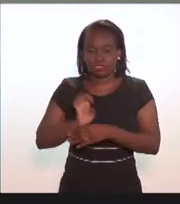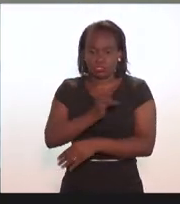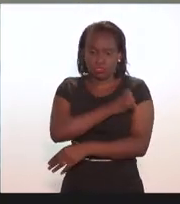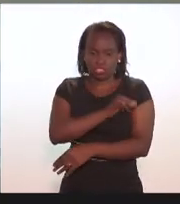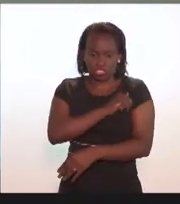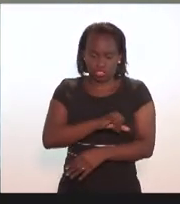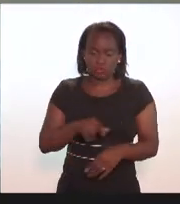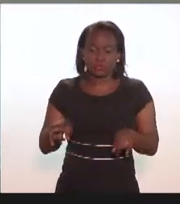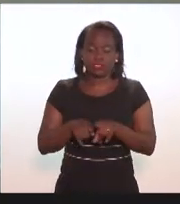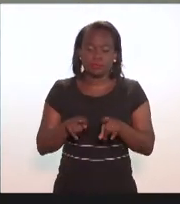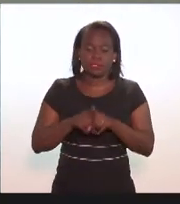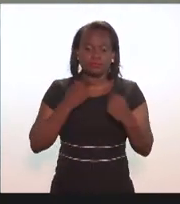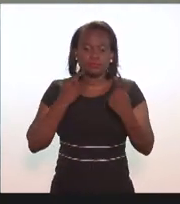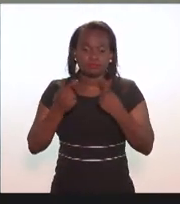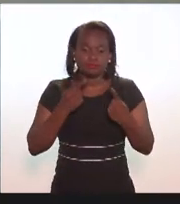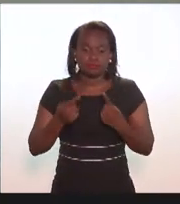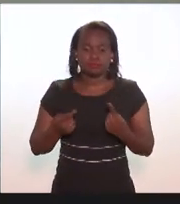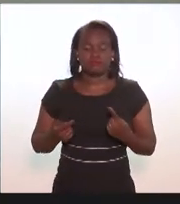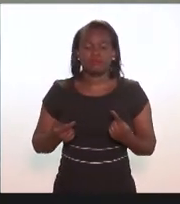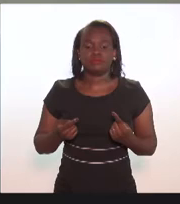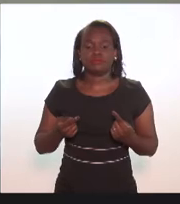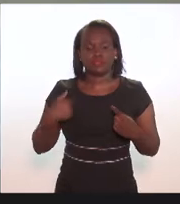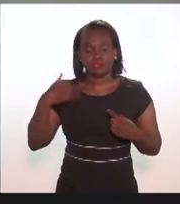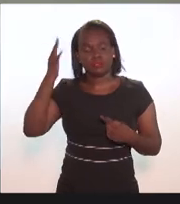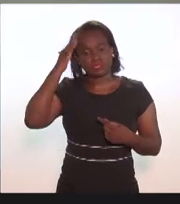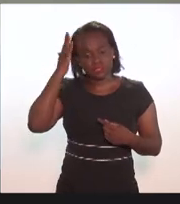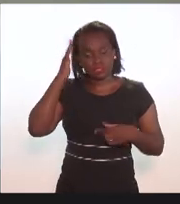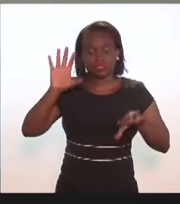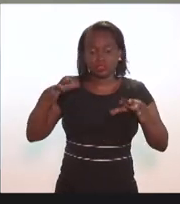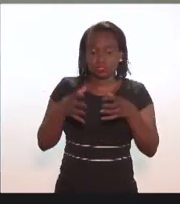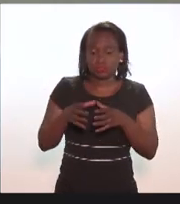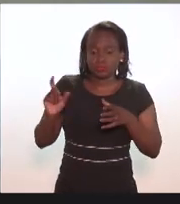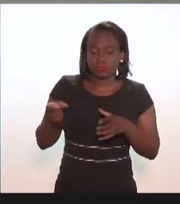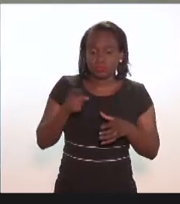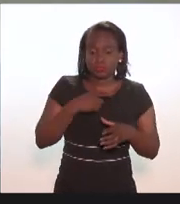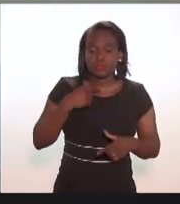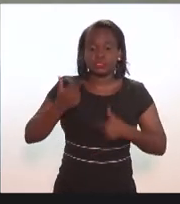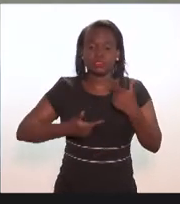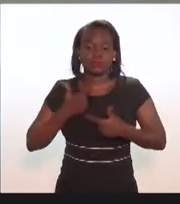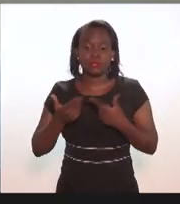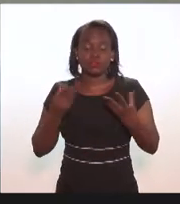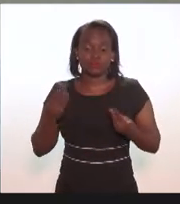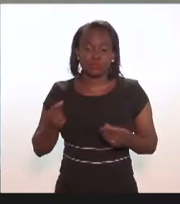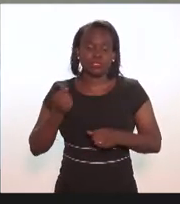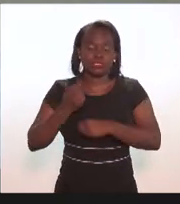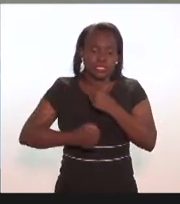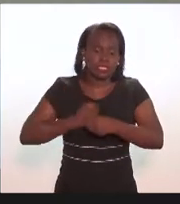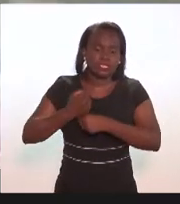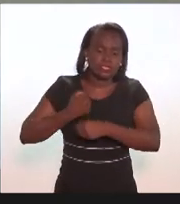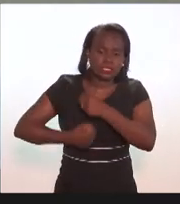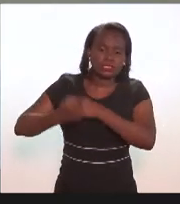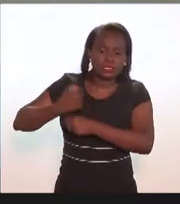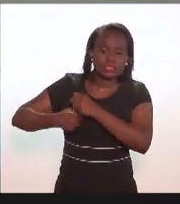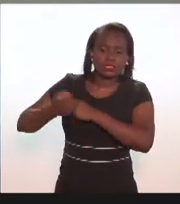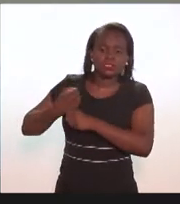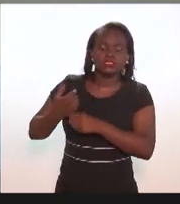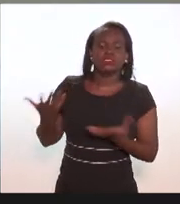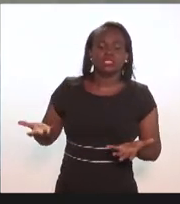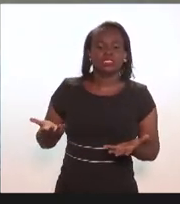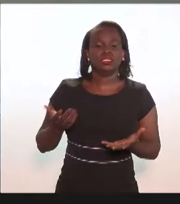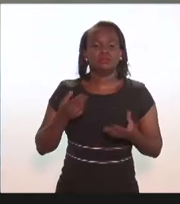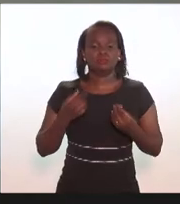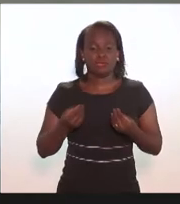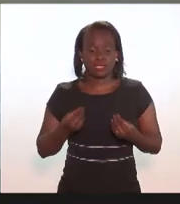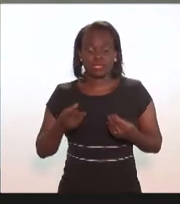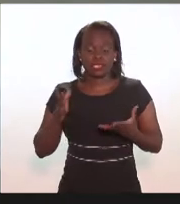Janeiro e discutida. E eu sei que essa comissão de tributação trabalhou muito nos últimos anos pelo desenho